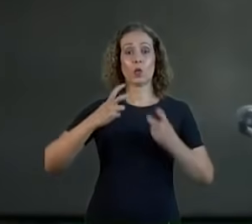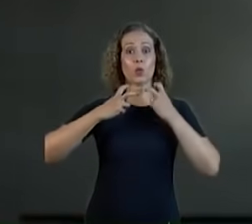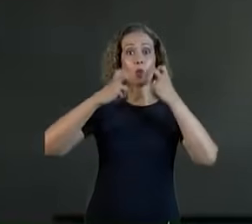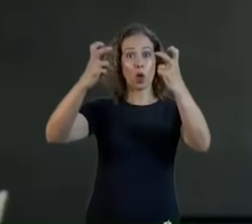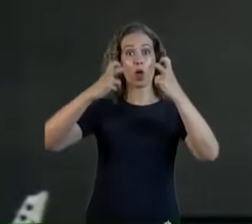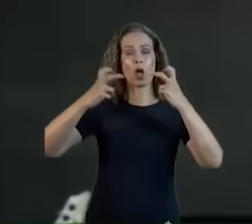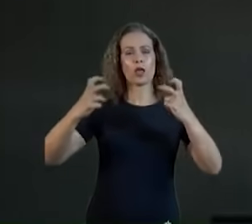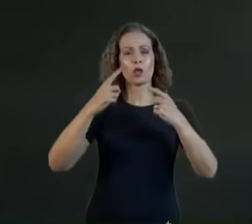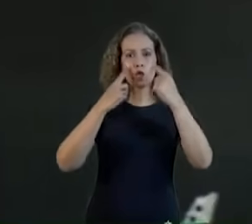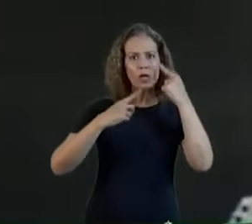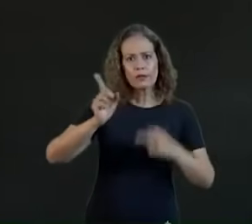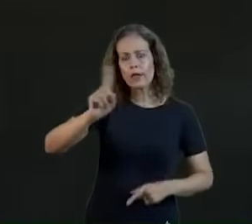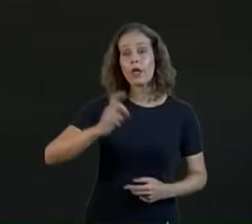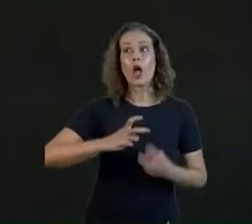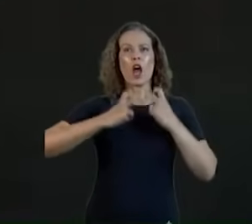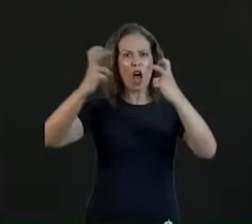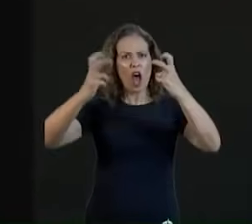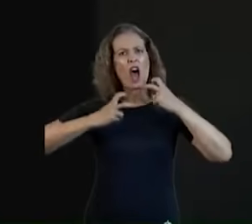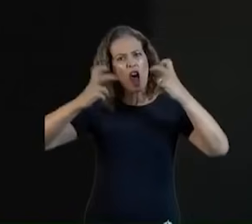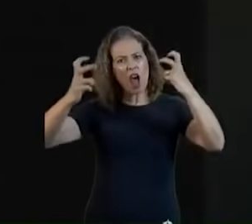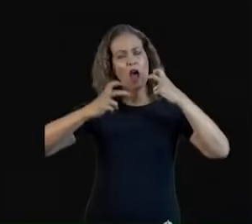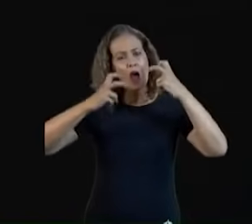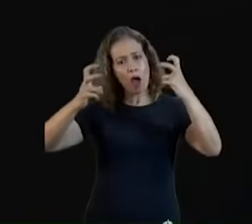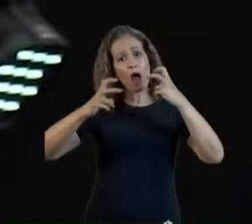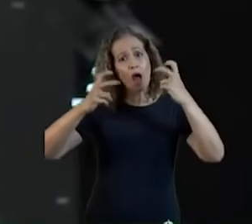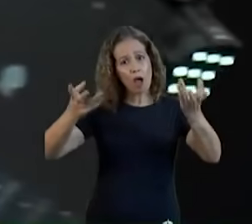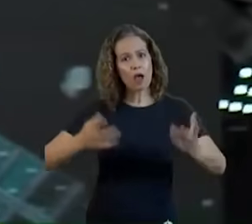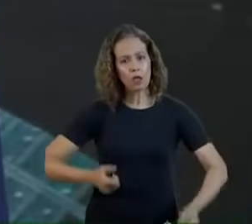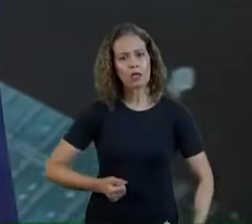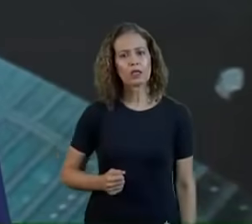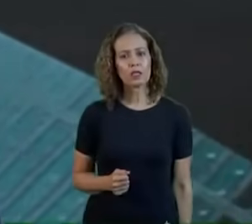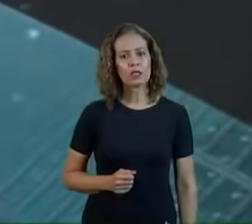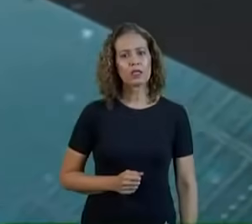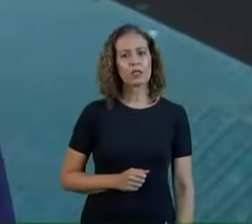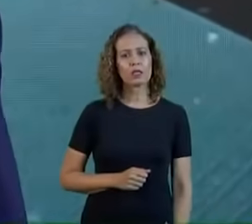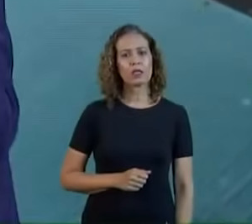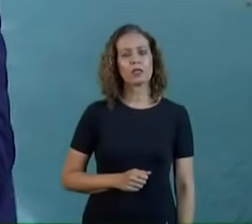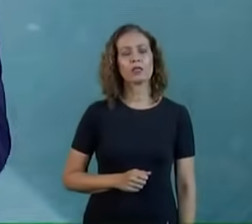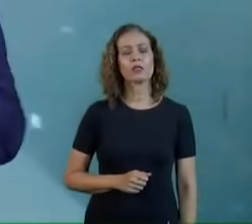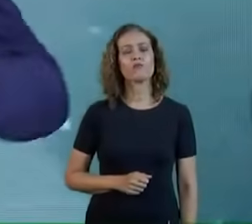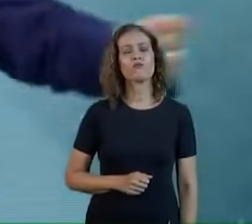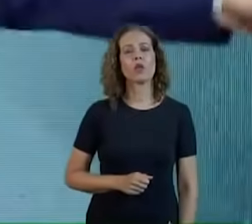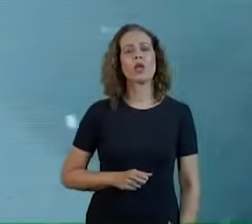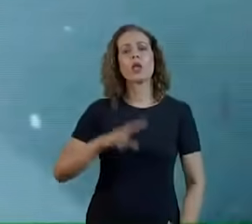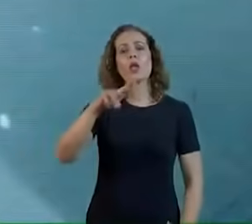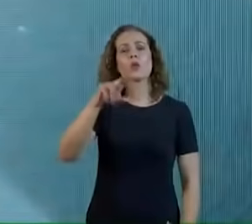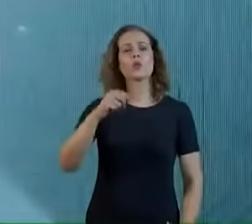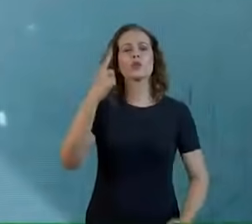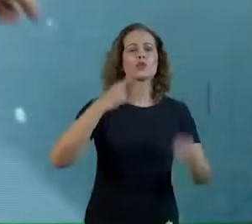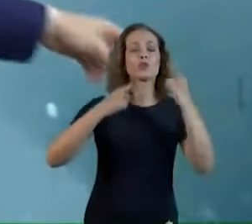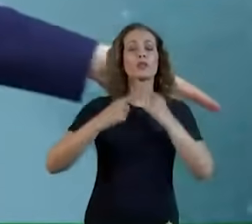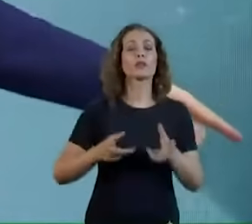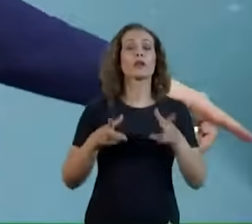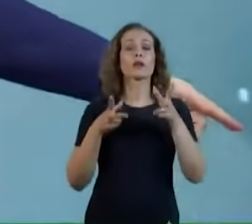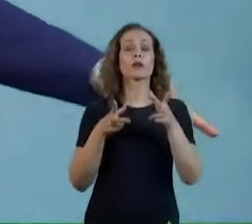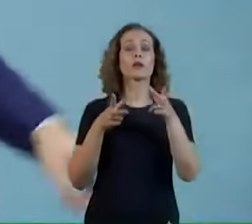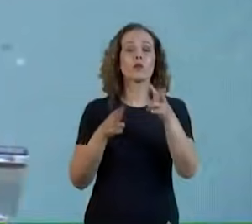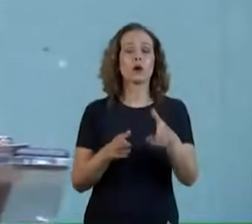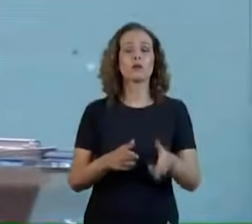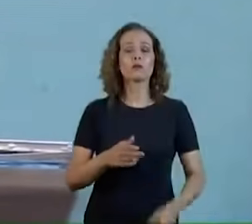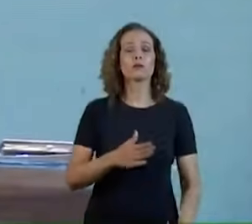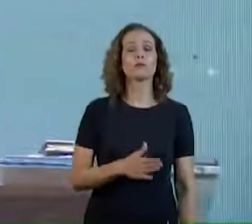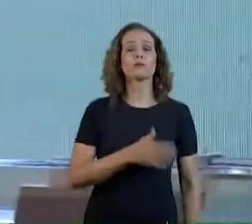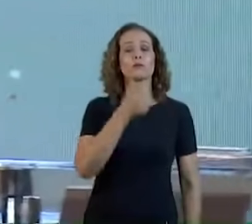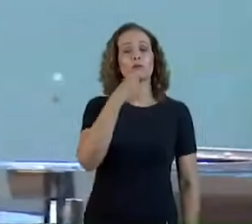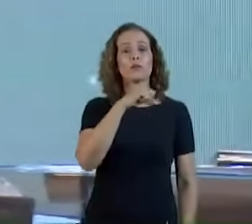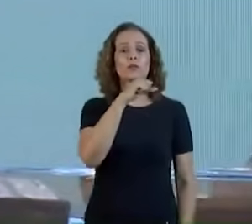Eu não chorava, eu urrava. Eu não chorei desse jeito na morte da minha mãe. Eu entrava para dentro daquela salinha ali, porque eu não aguentava ver os